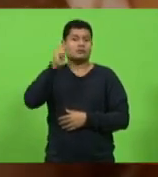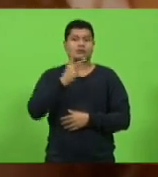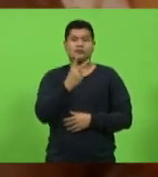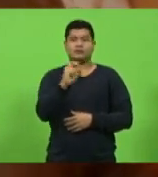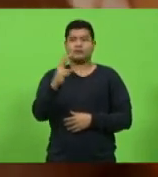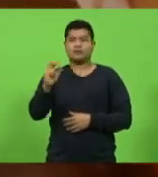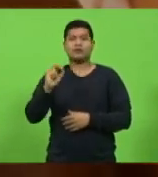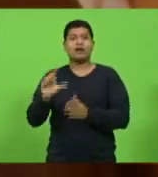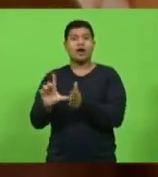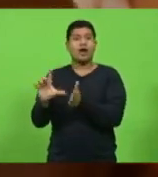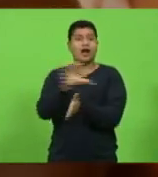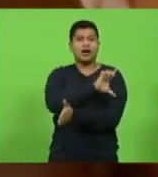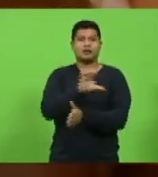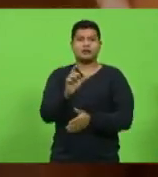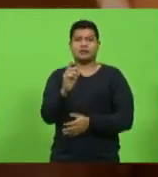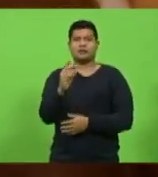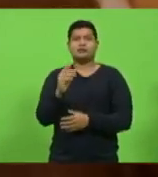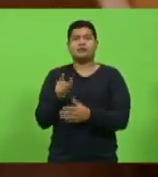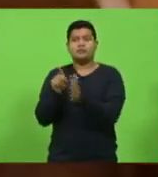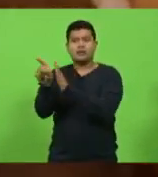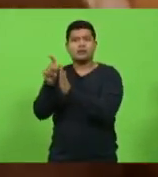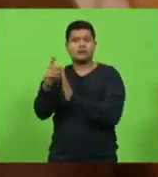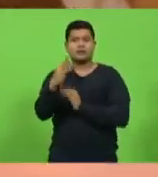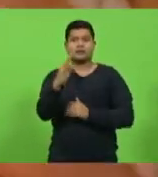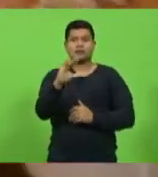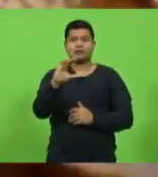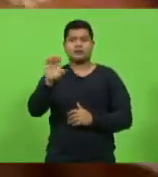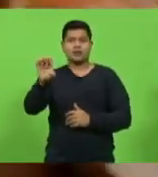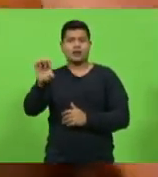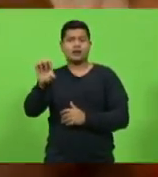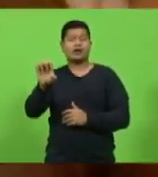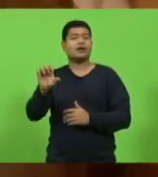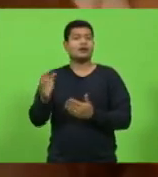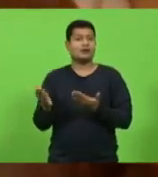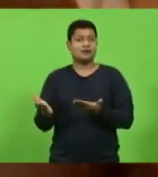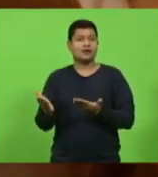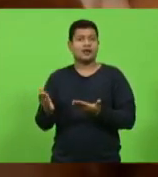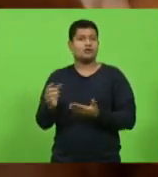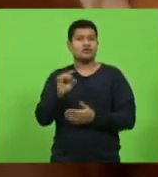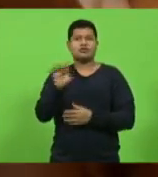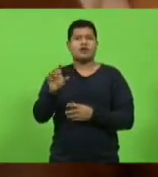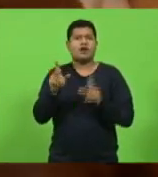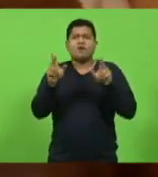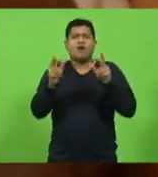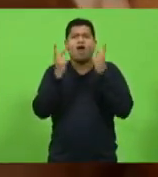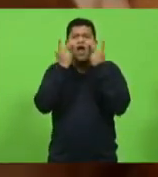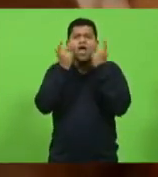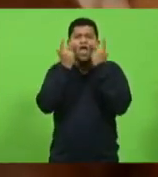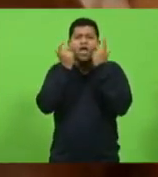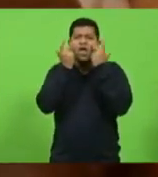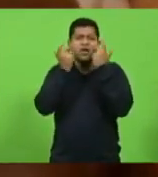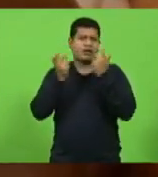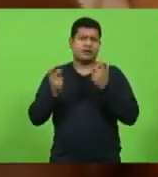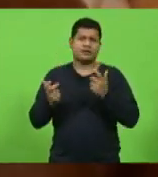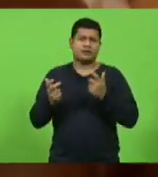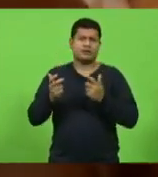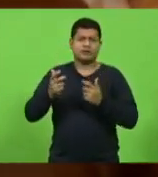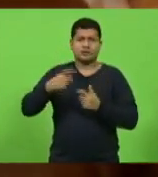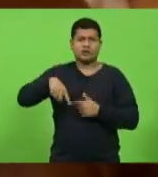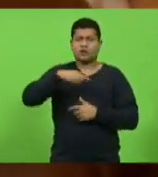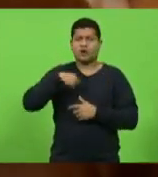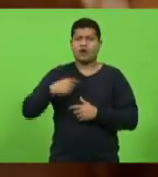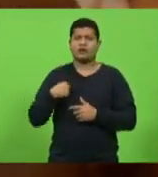Excelências, o que houve neste ato foi um grande teatro. Não temos como classificar de outra